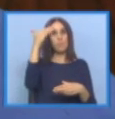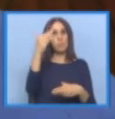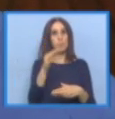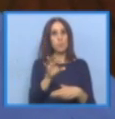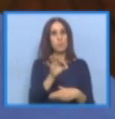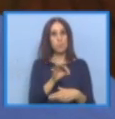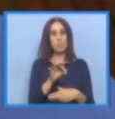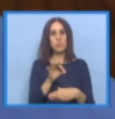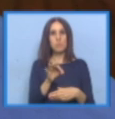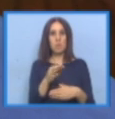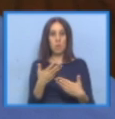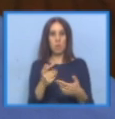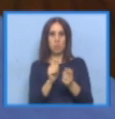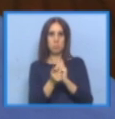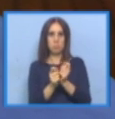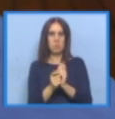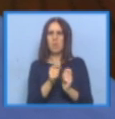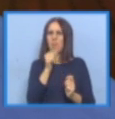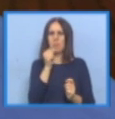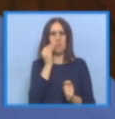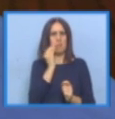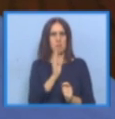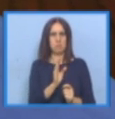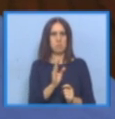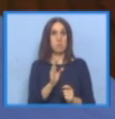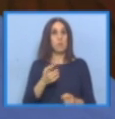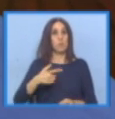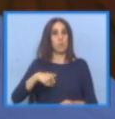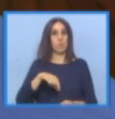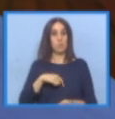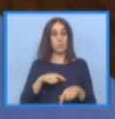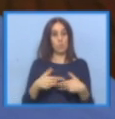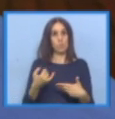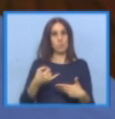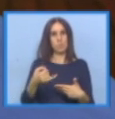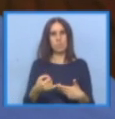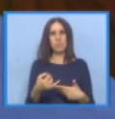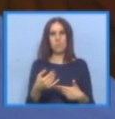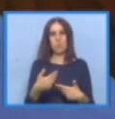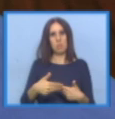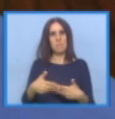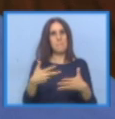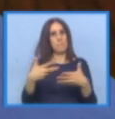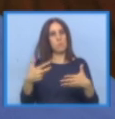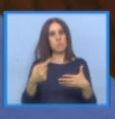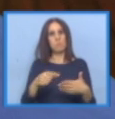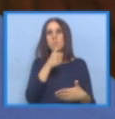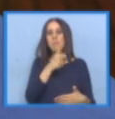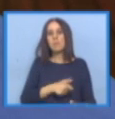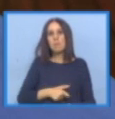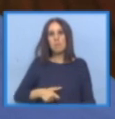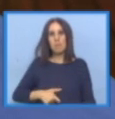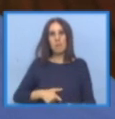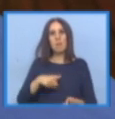ser configurado pelo atual, como acontece sempre. Nós, depois de hoje, temos já uma maioria de cardeais